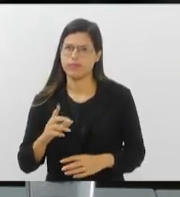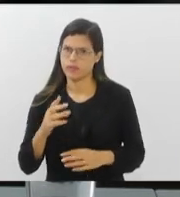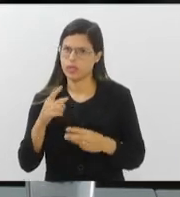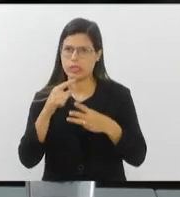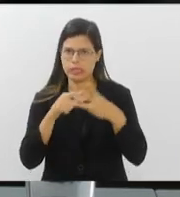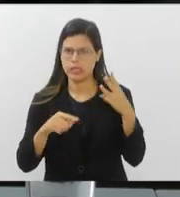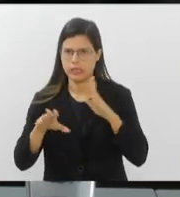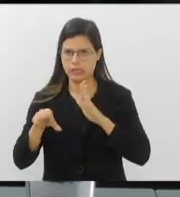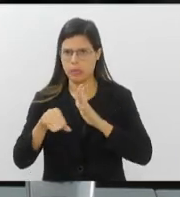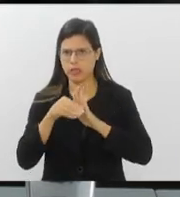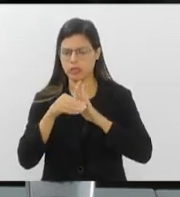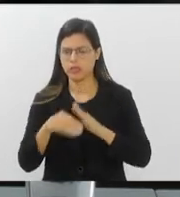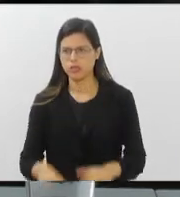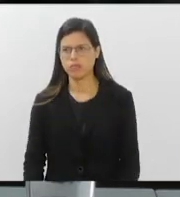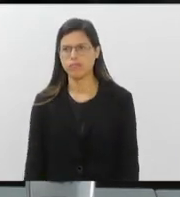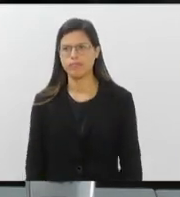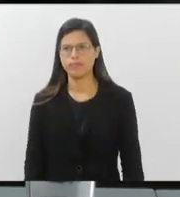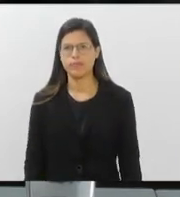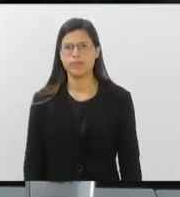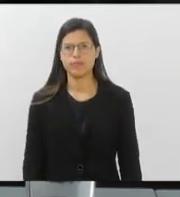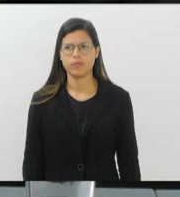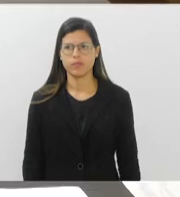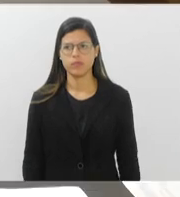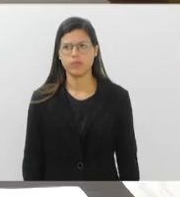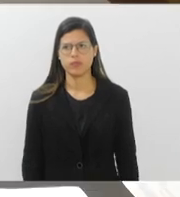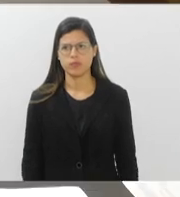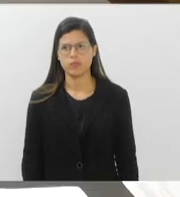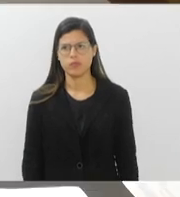três emendas. Então, com emendas. Então,